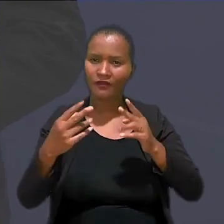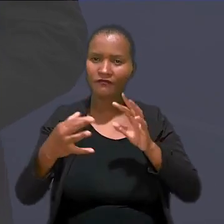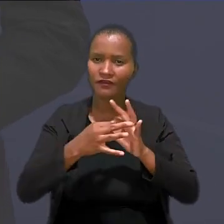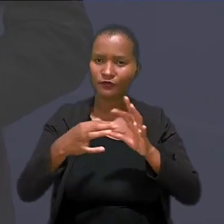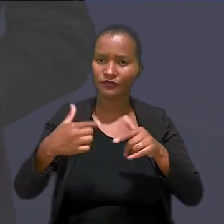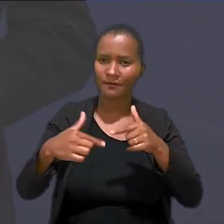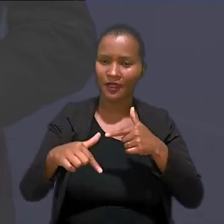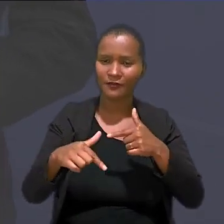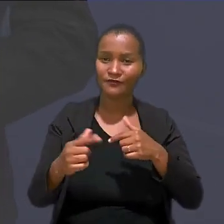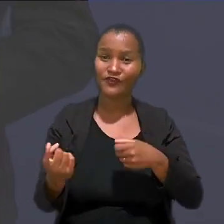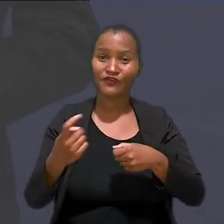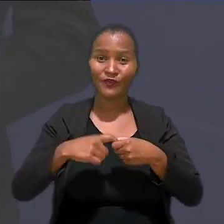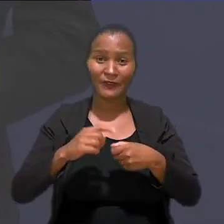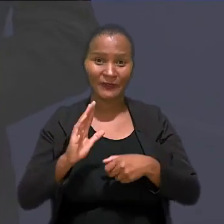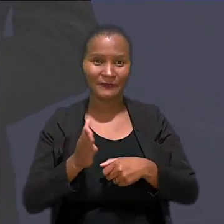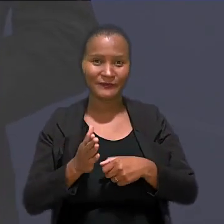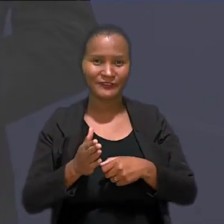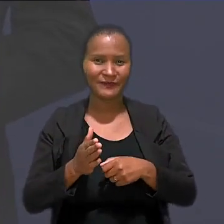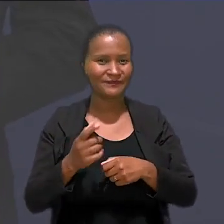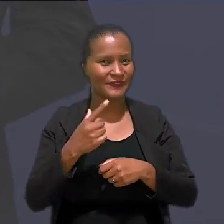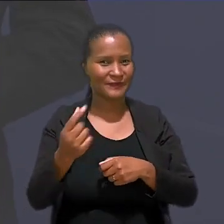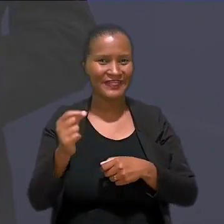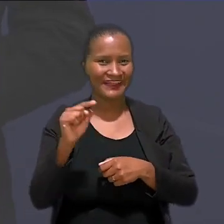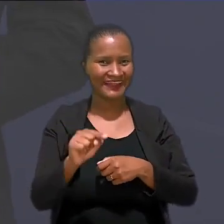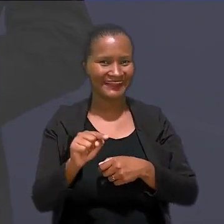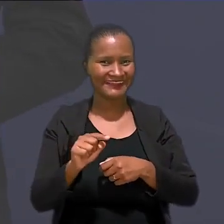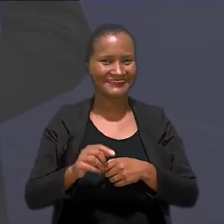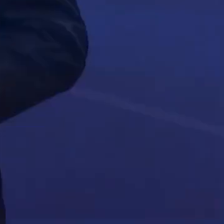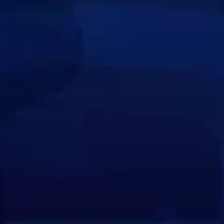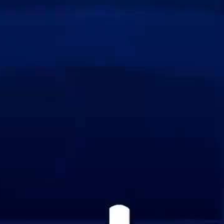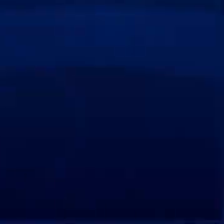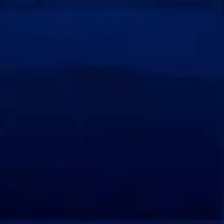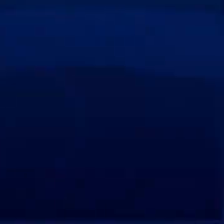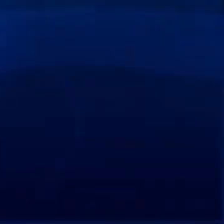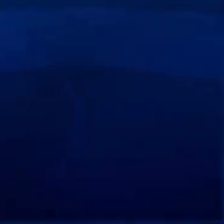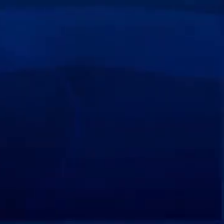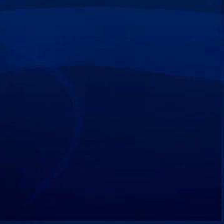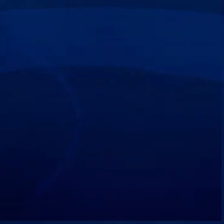reconhecimento de vínculo de emprego. A gente volta em instantes, não saia daí.